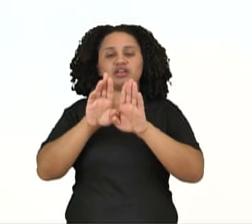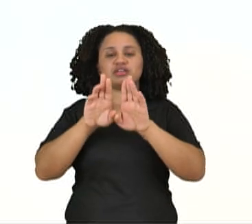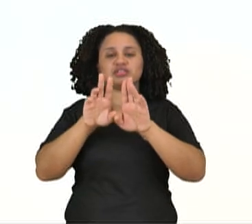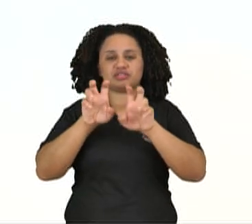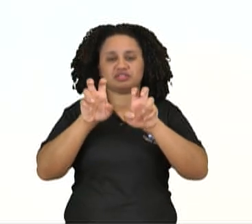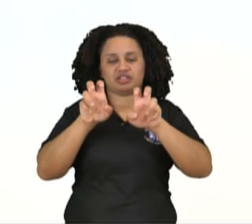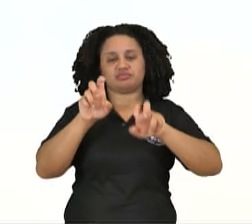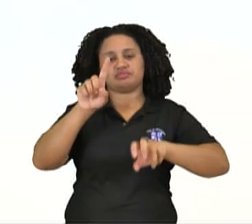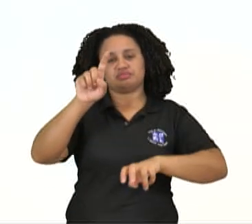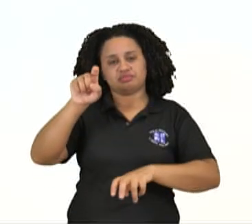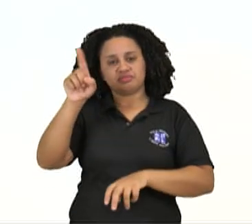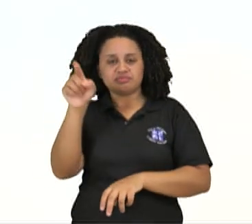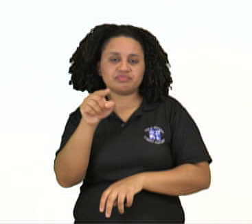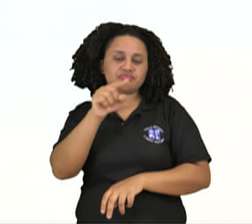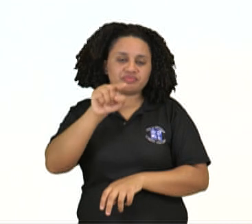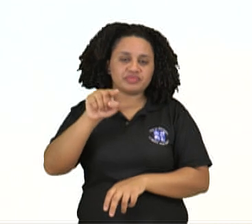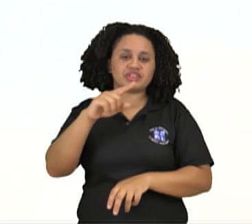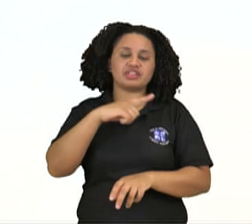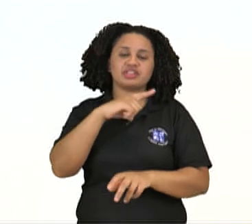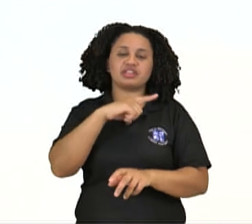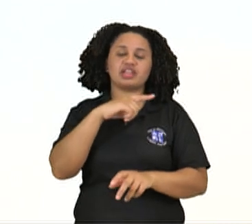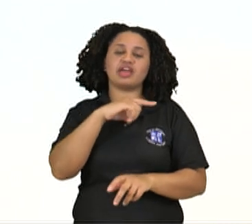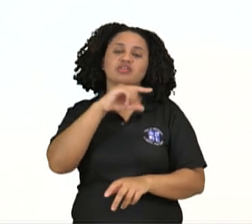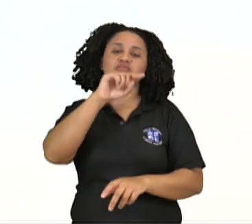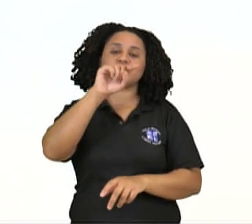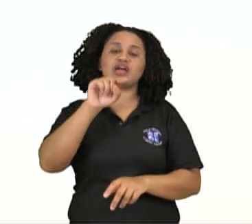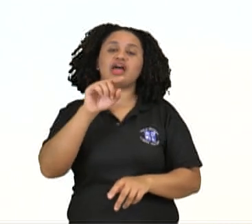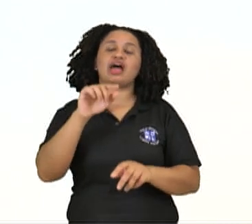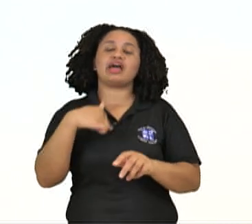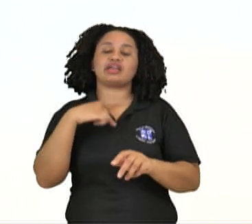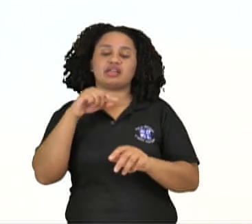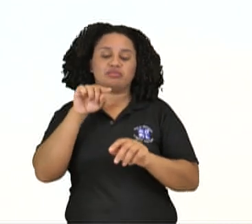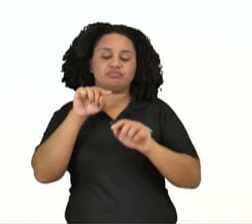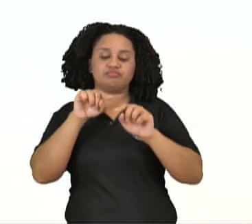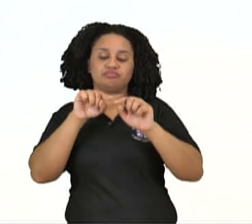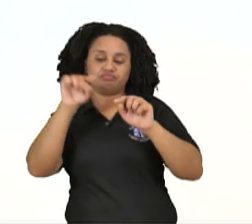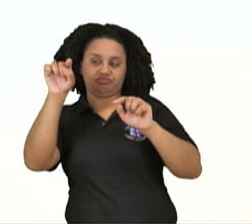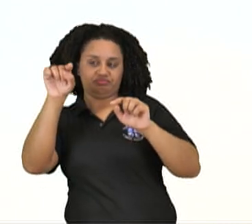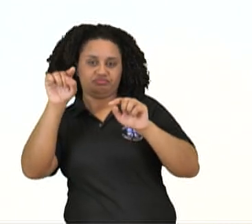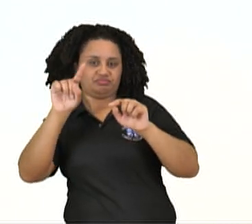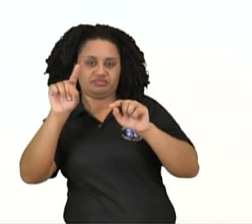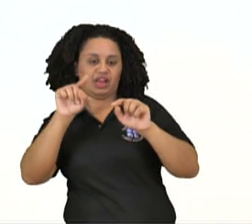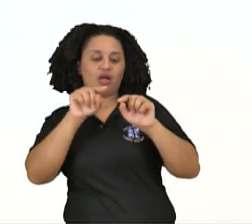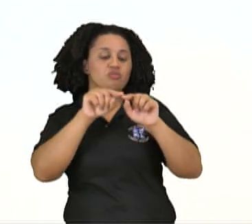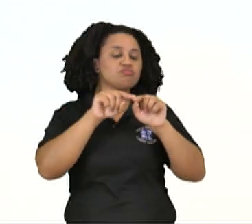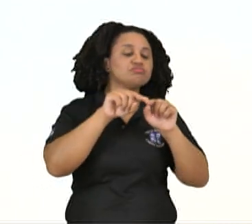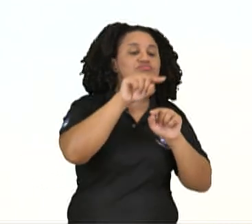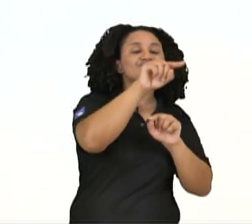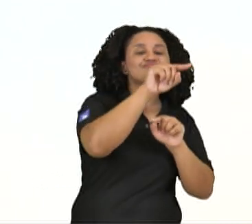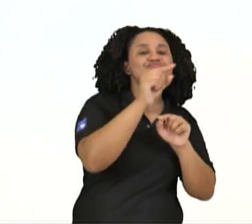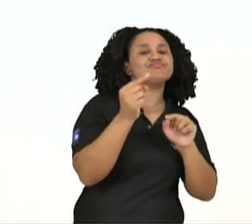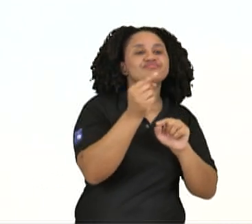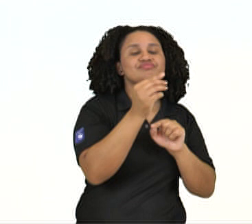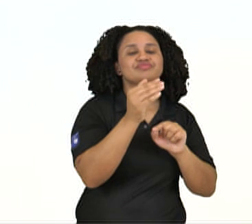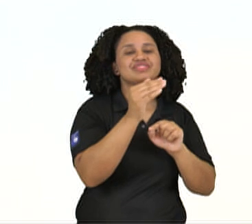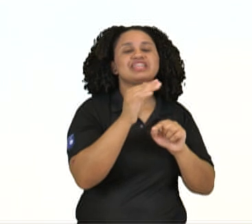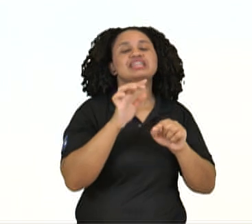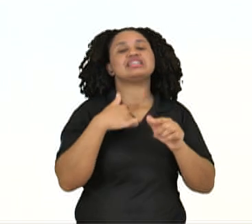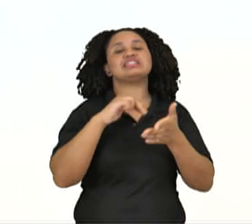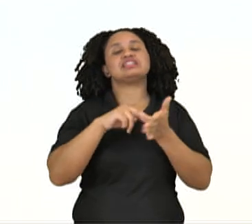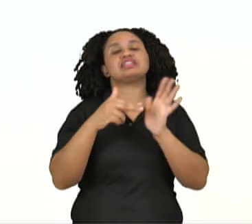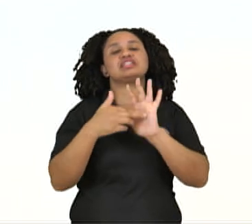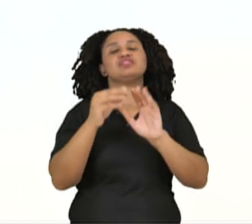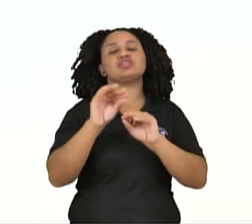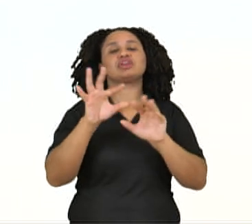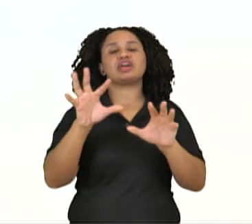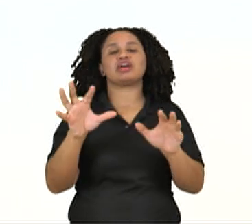nós temos também um acento grave, inclinado para a esquerda, possui outra função, que é assinalar uma fusão,